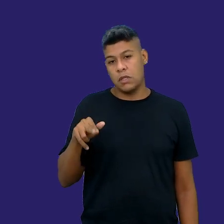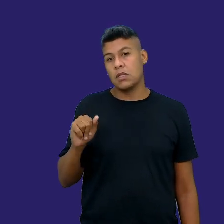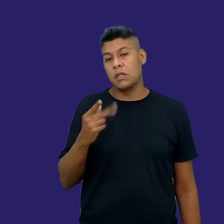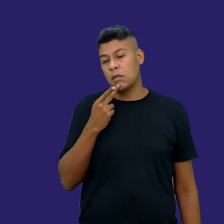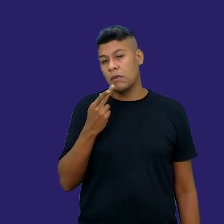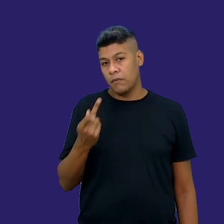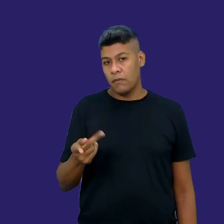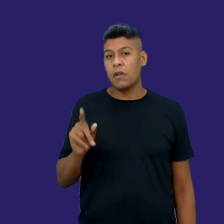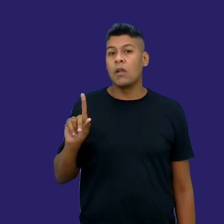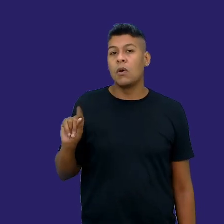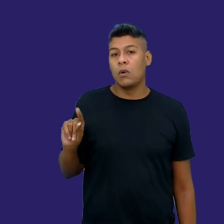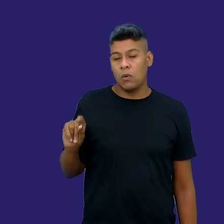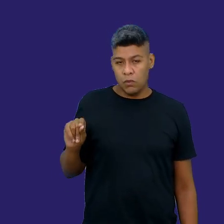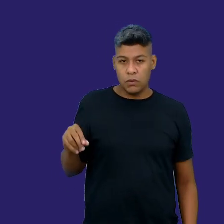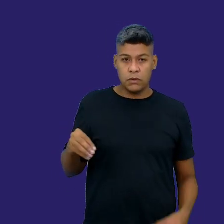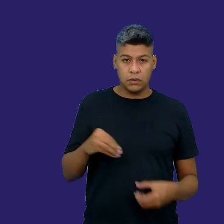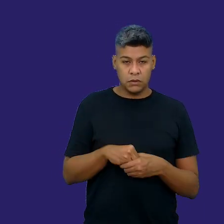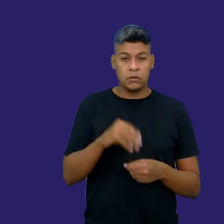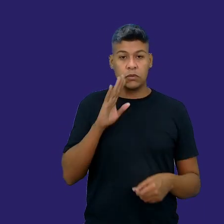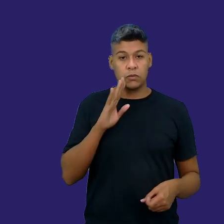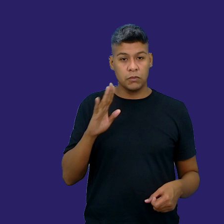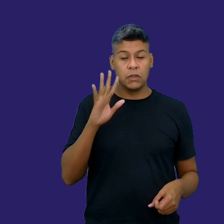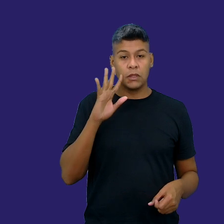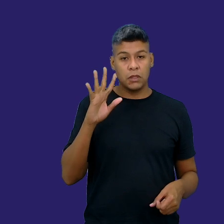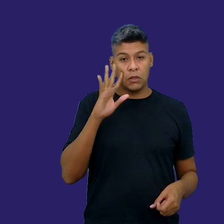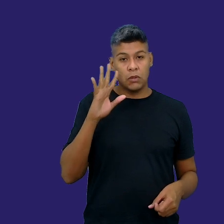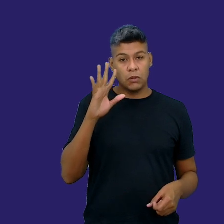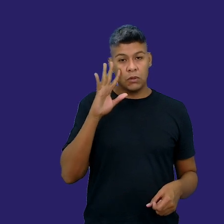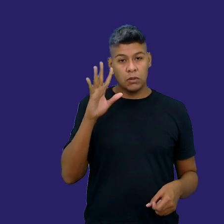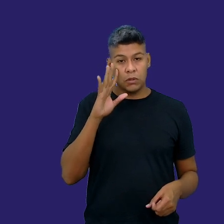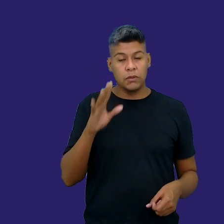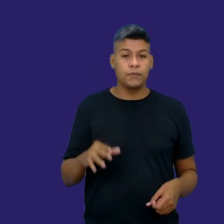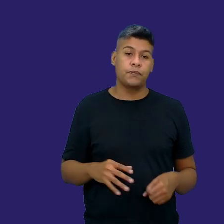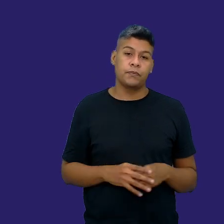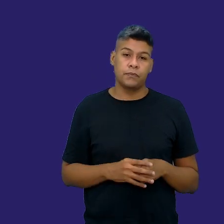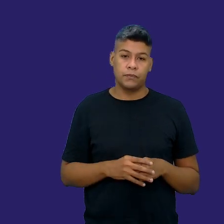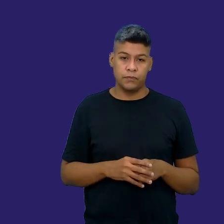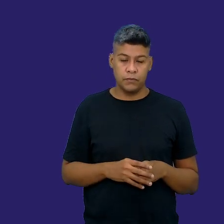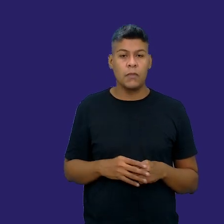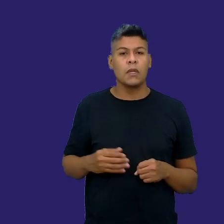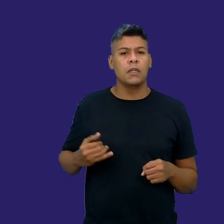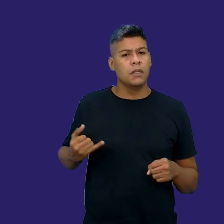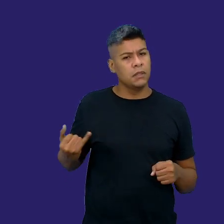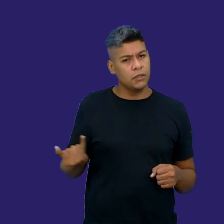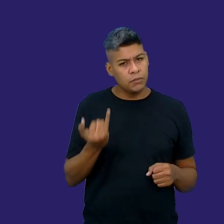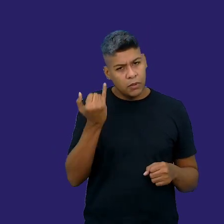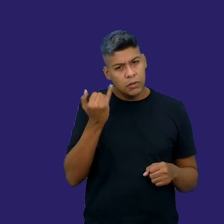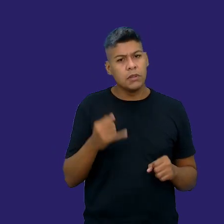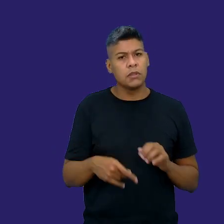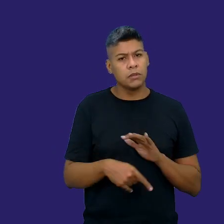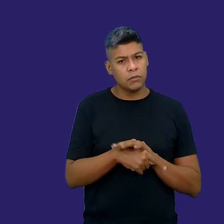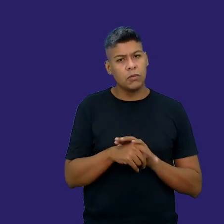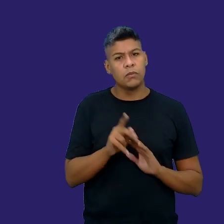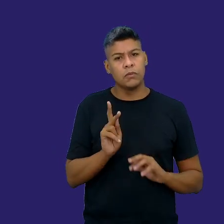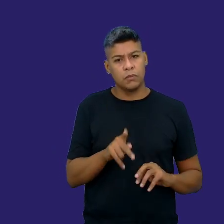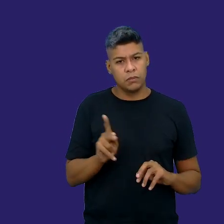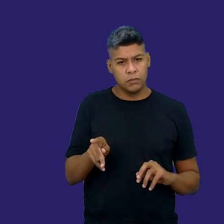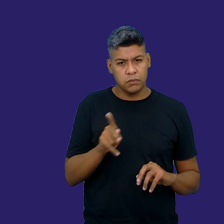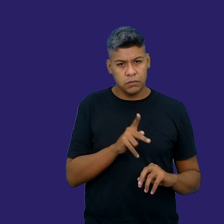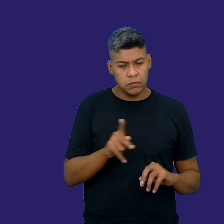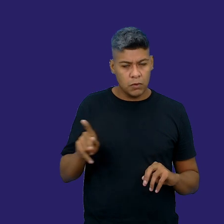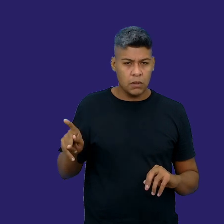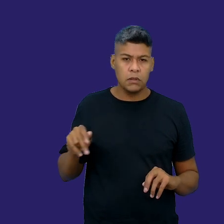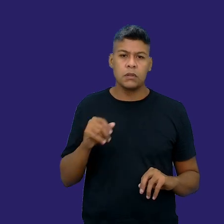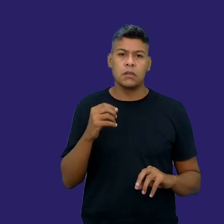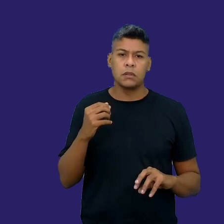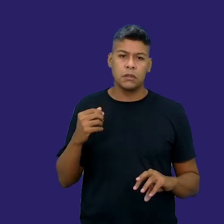né, dentro ali da sua fundamentação teórica, alguns autores importantíssimos, como o professor Biratan D'Ambrosio, o